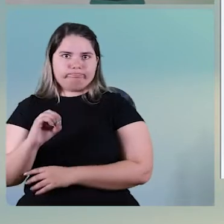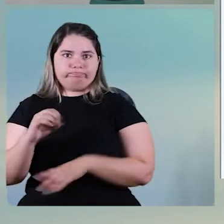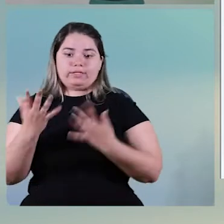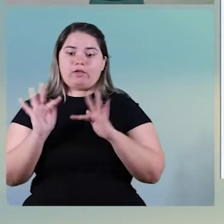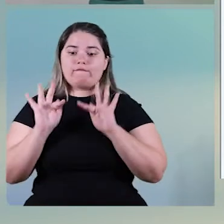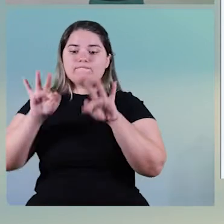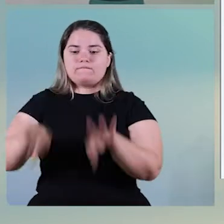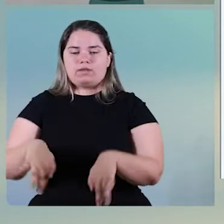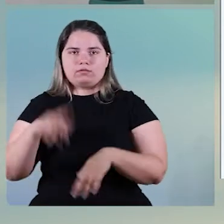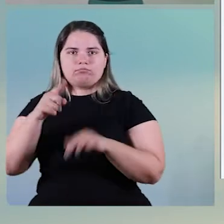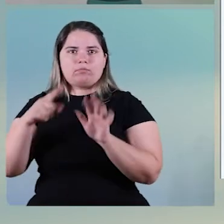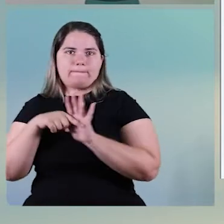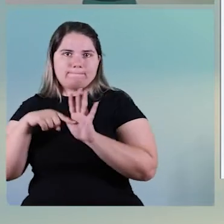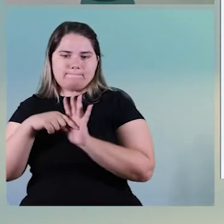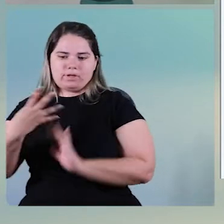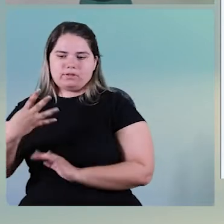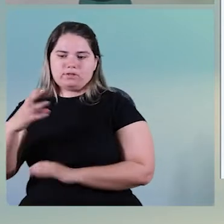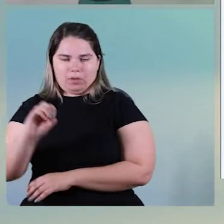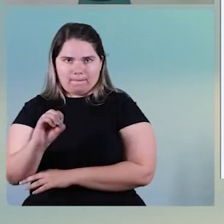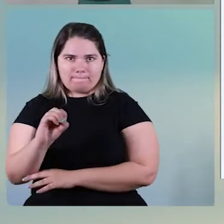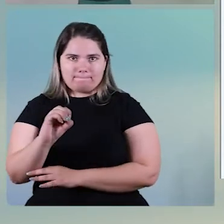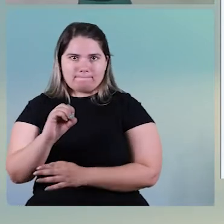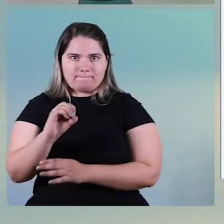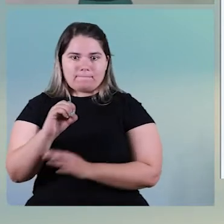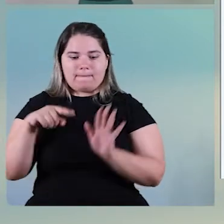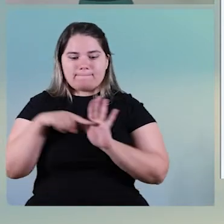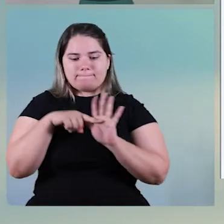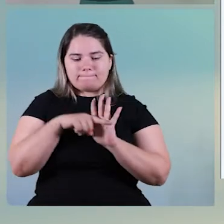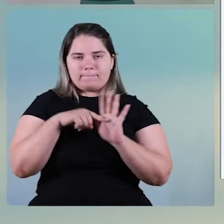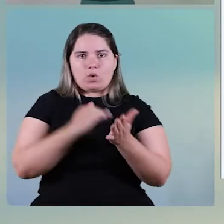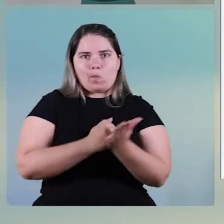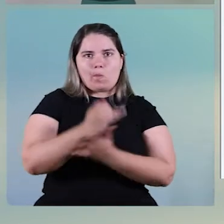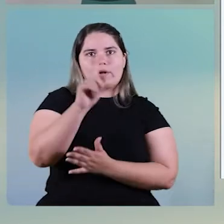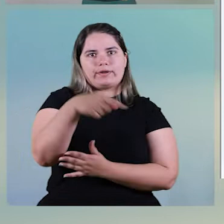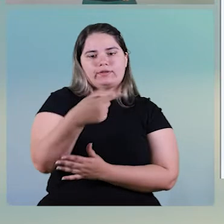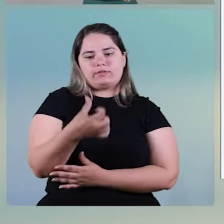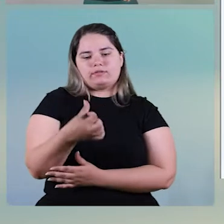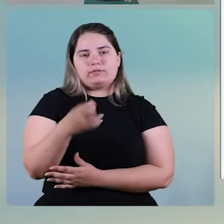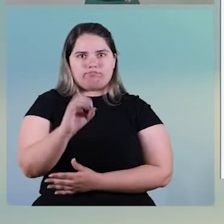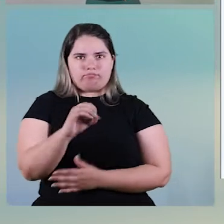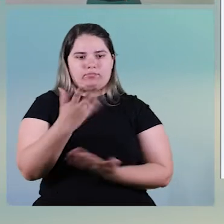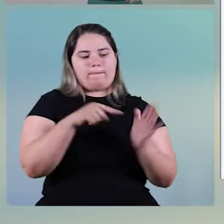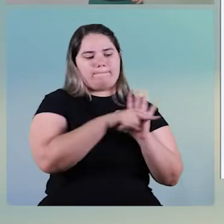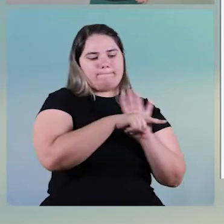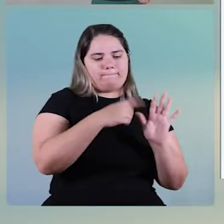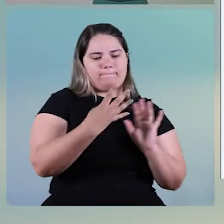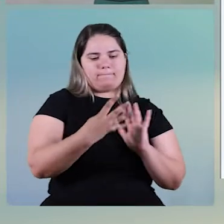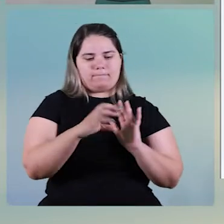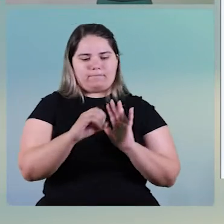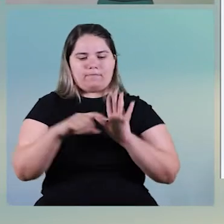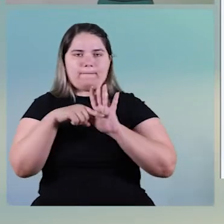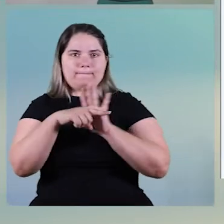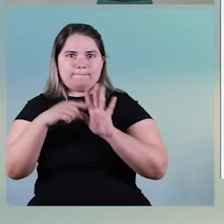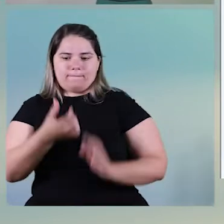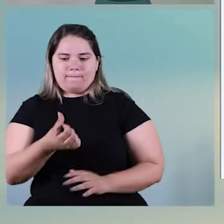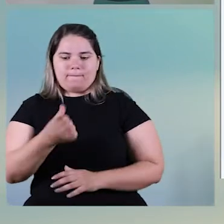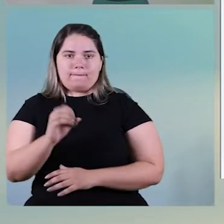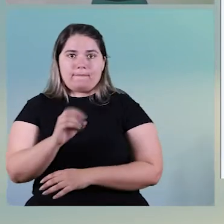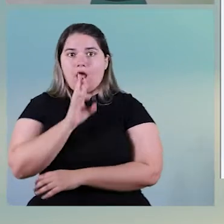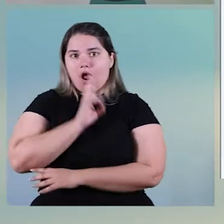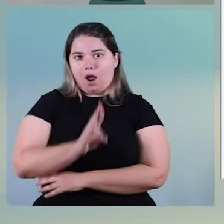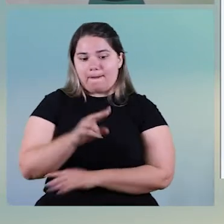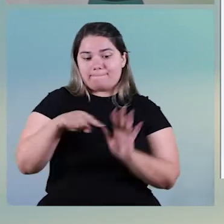menos a inicial desse intervalo que é 60, então vai ficar menos 40 menos 60, que dá menos 100, mas nos interessa o